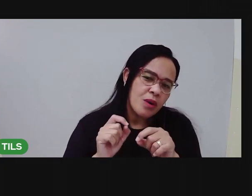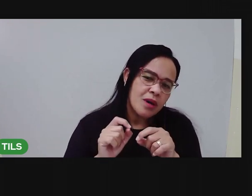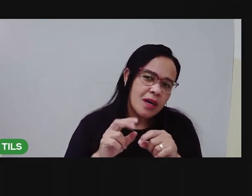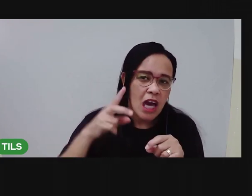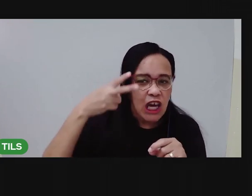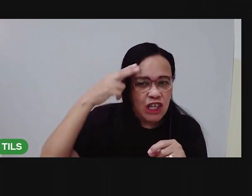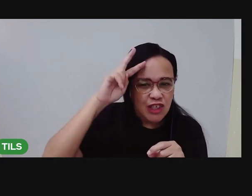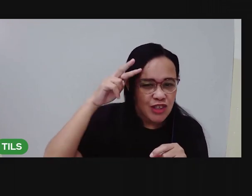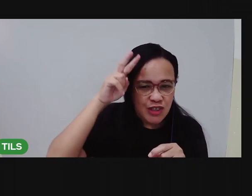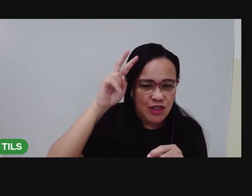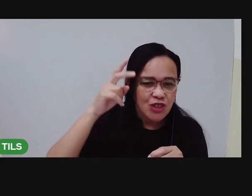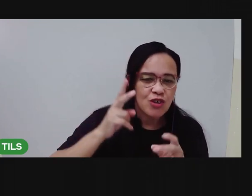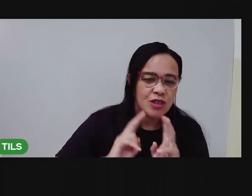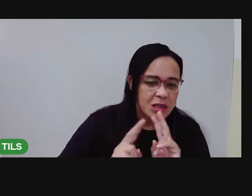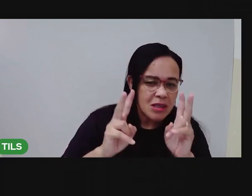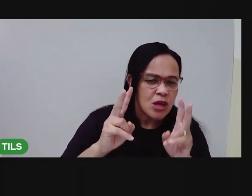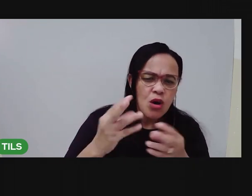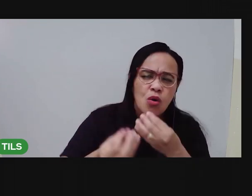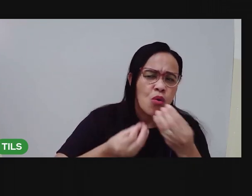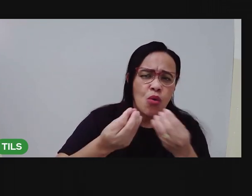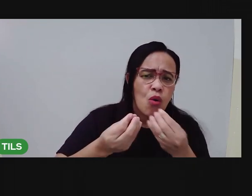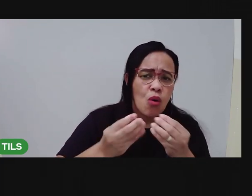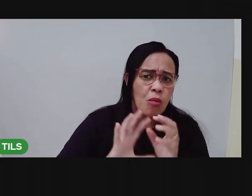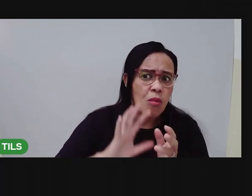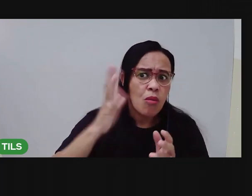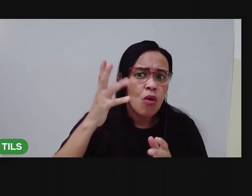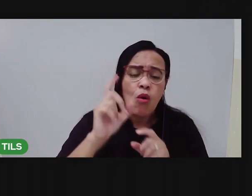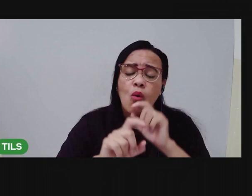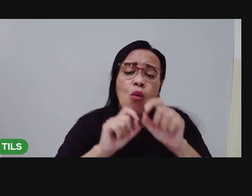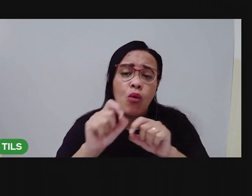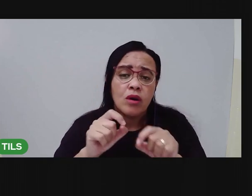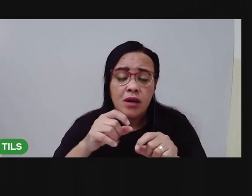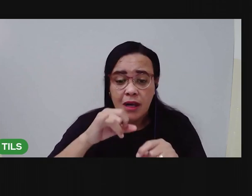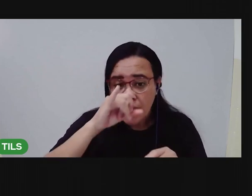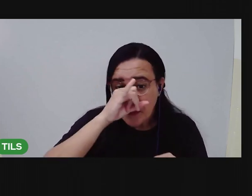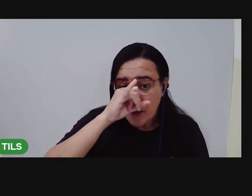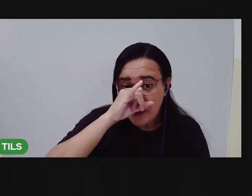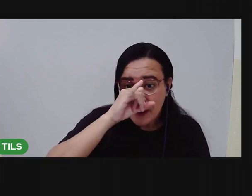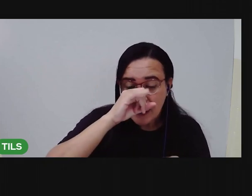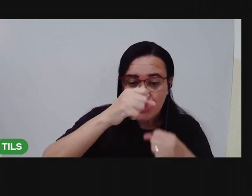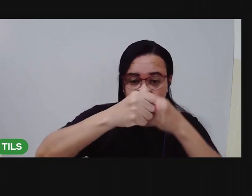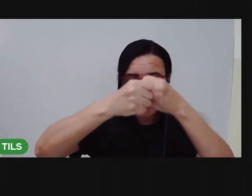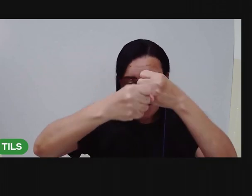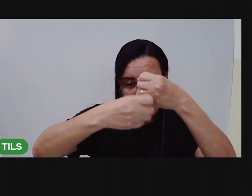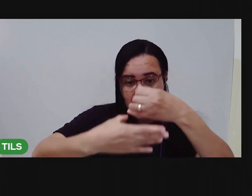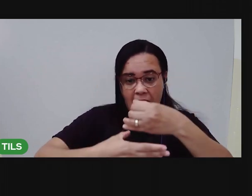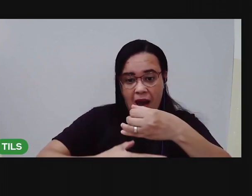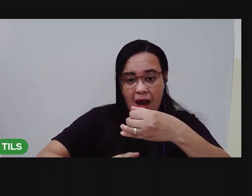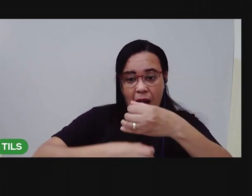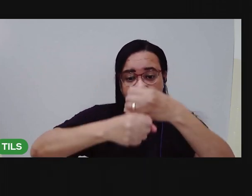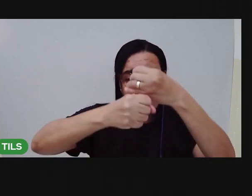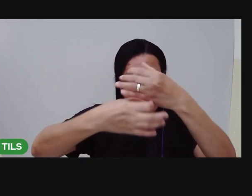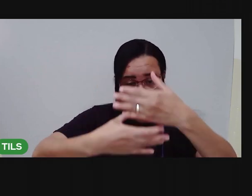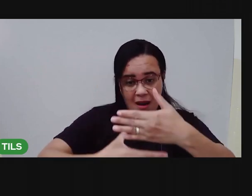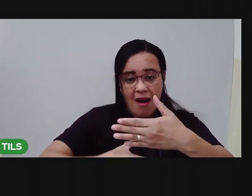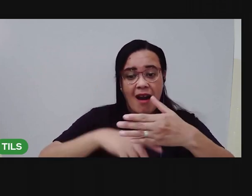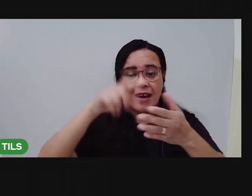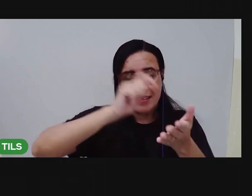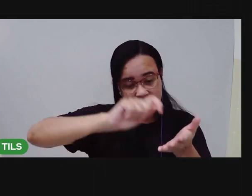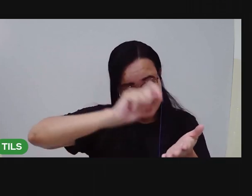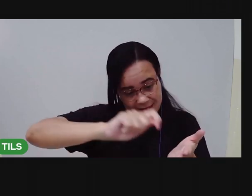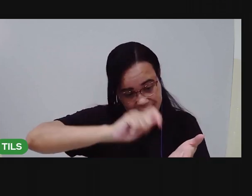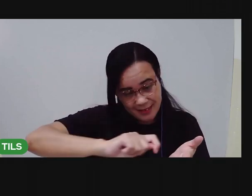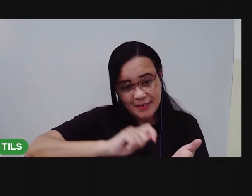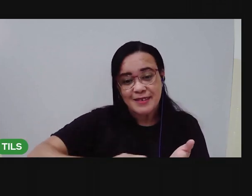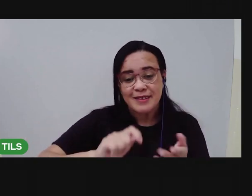essa história. O que pode ter acontecido com o porquinho? Escreve aí no chat, pede para um responsável te ajudar